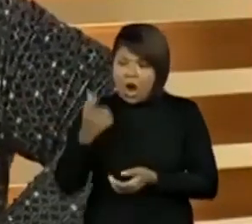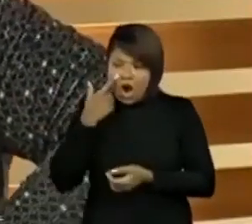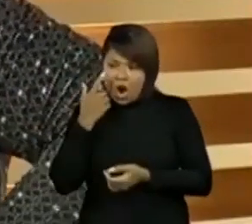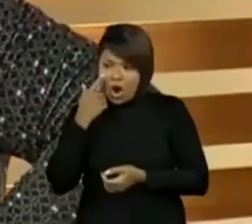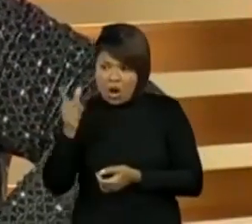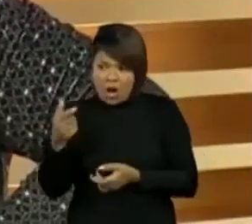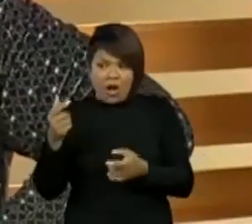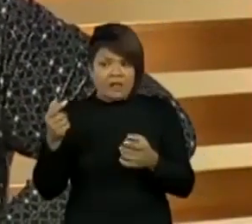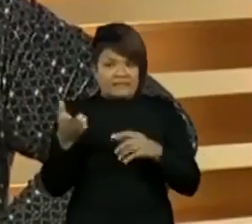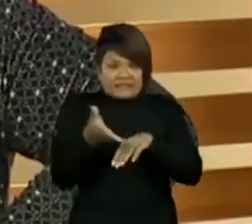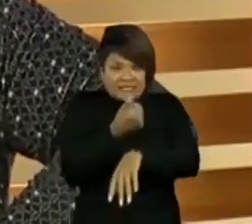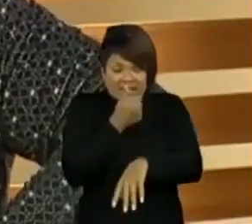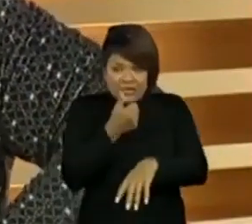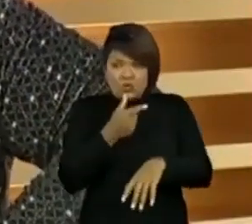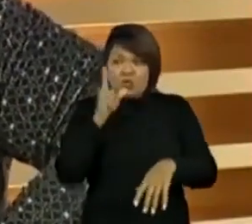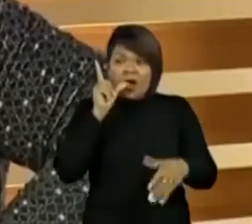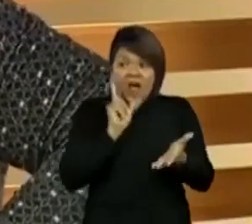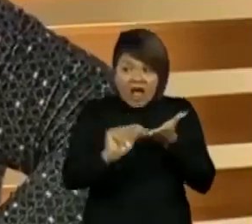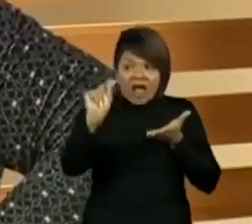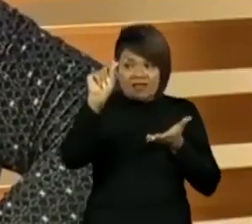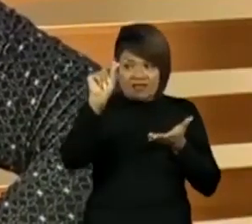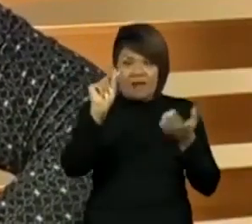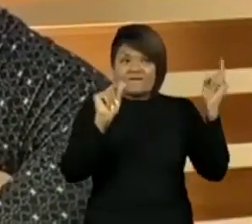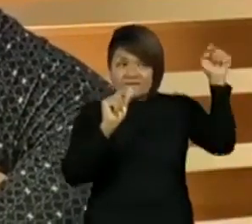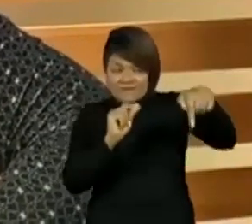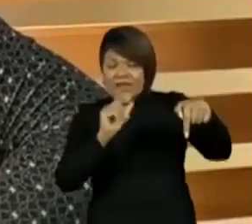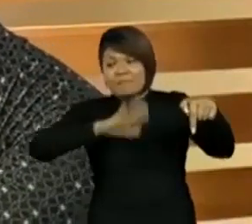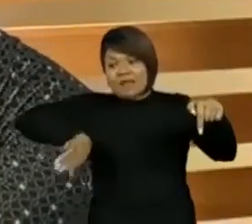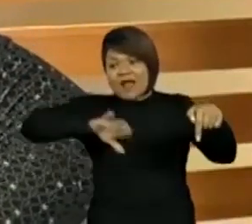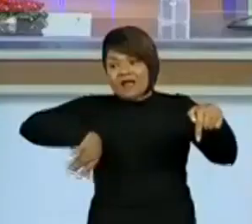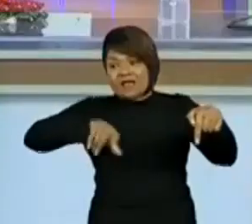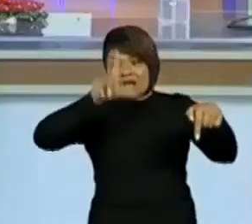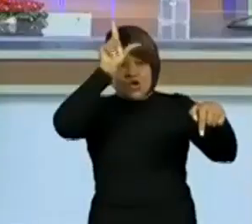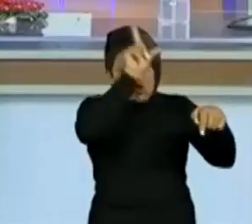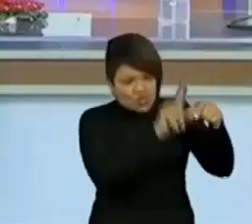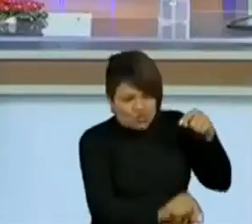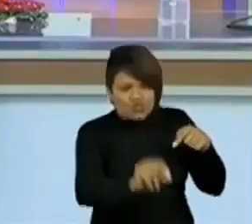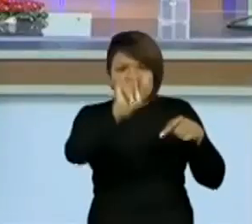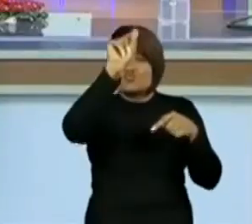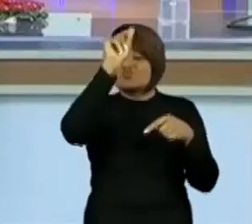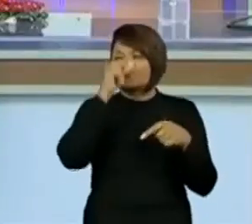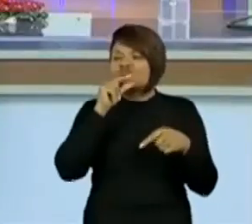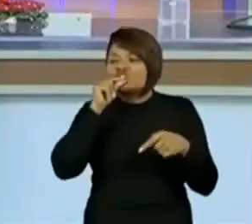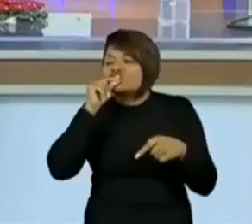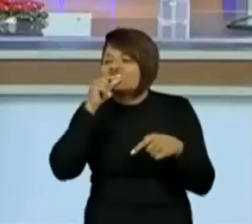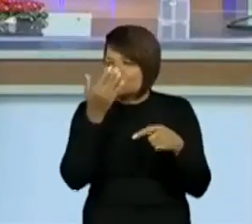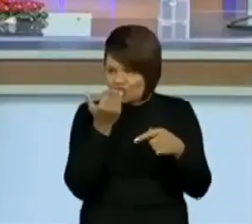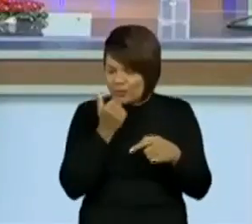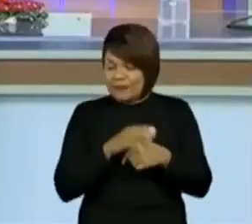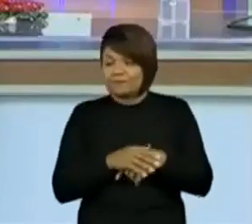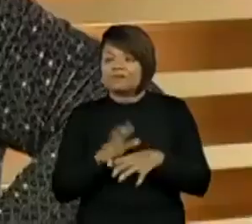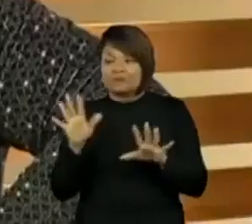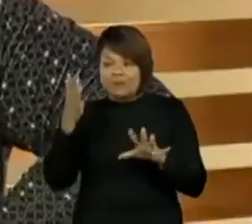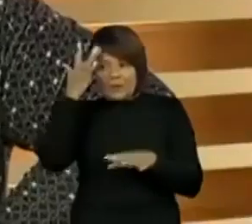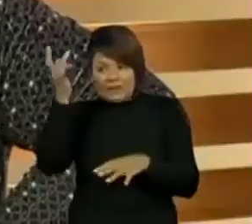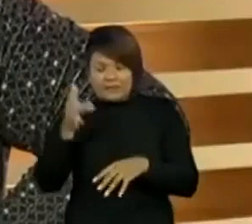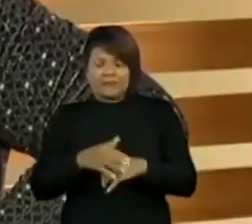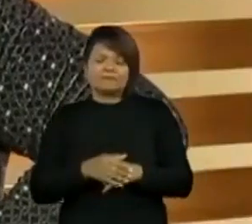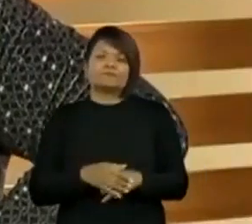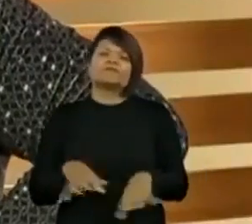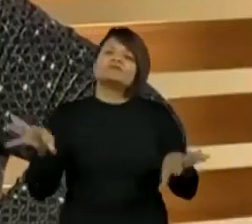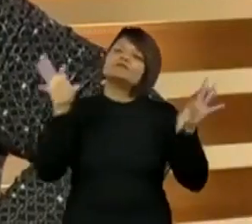vem caçar na praia. Você vai encontrá-la lá. Assim, eles dormiram mais uma noite,